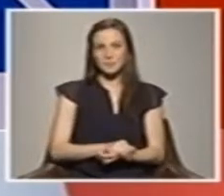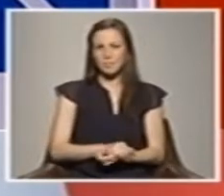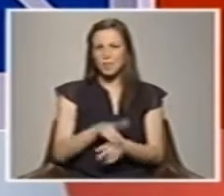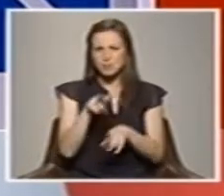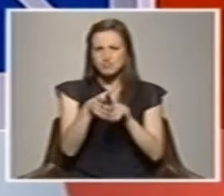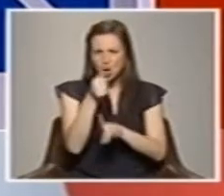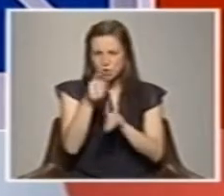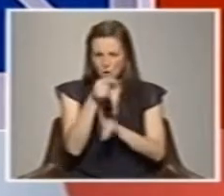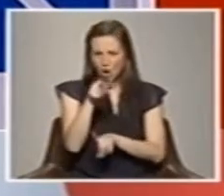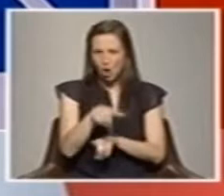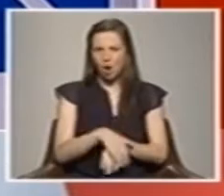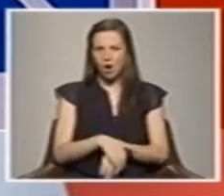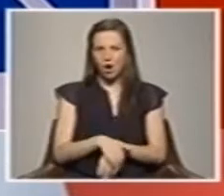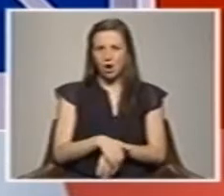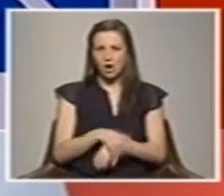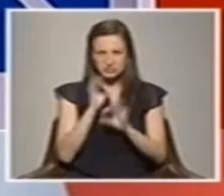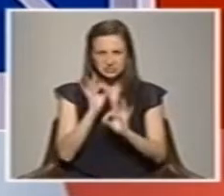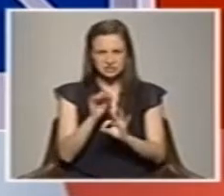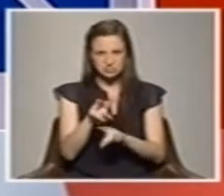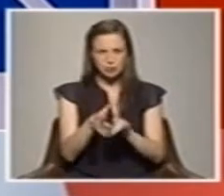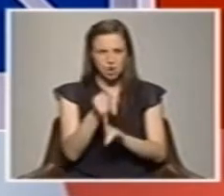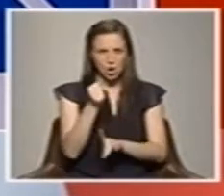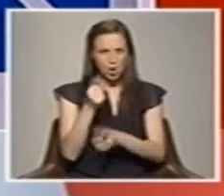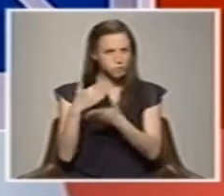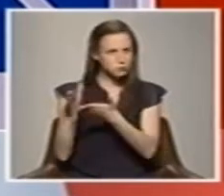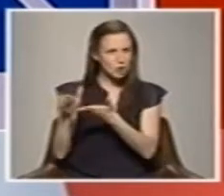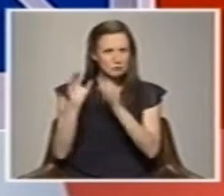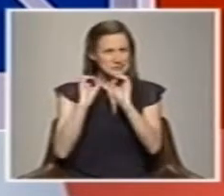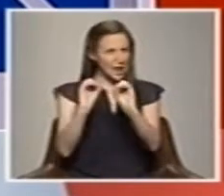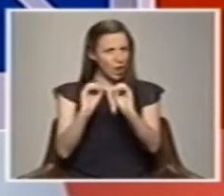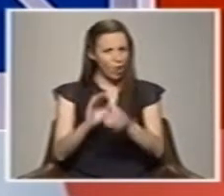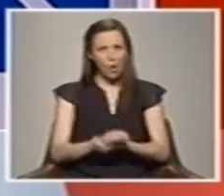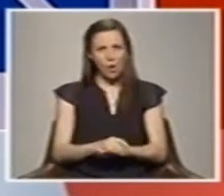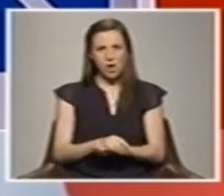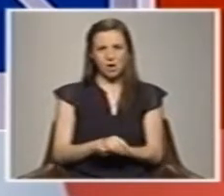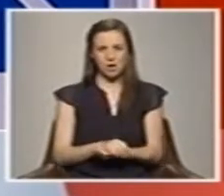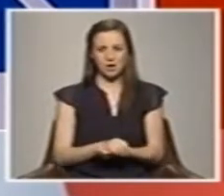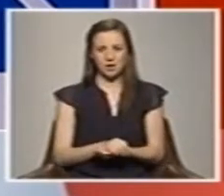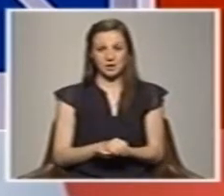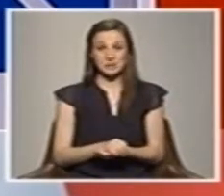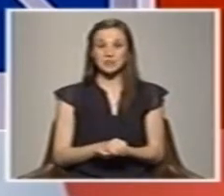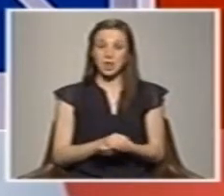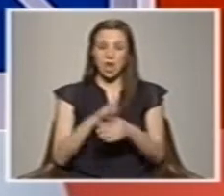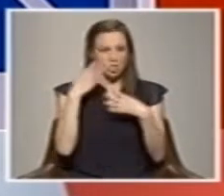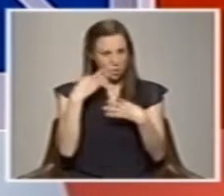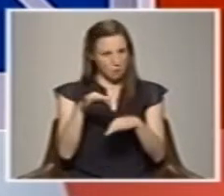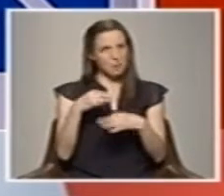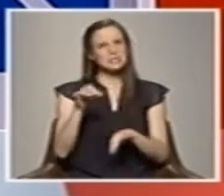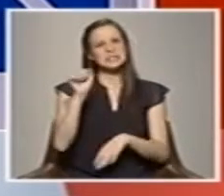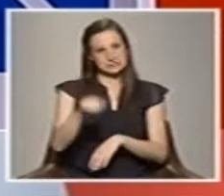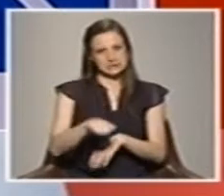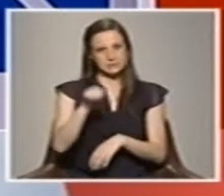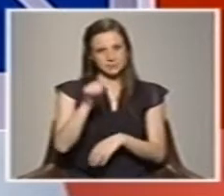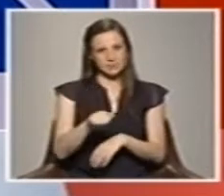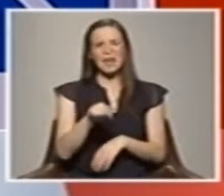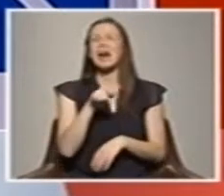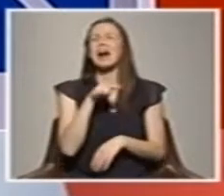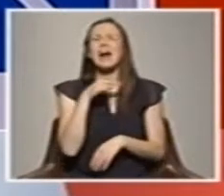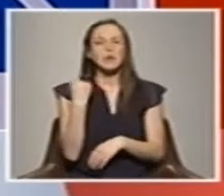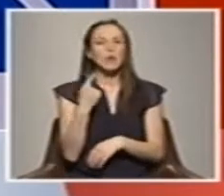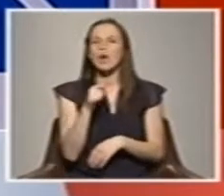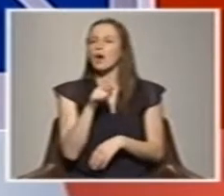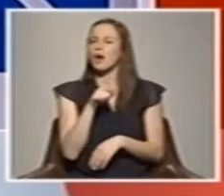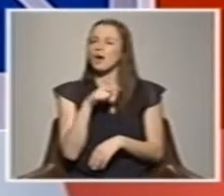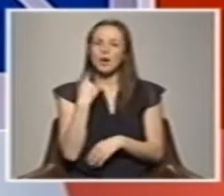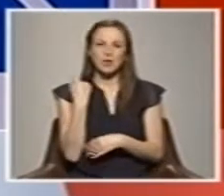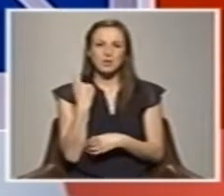consegue que isso aconteça assim, ou seja, que não sobre nada aí nas refeições? Geralmente consigo, e é raro, muito raro,